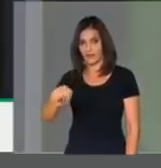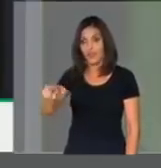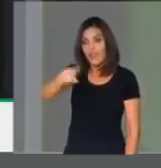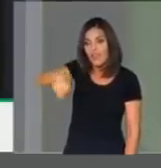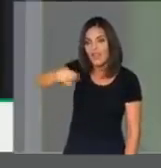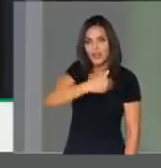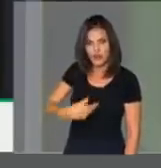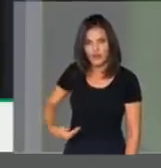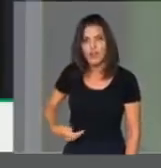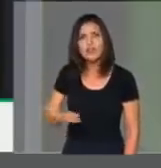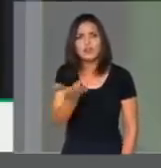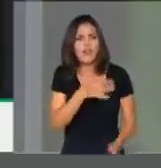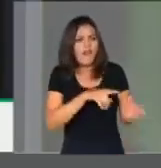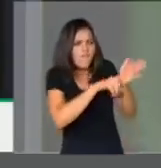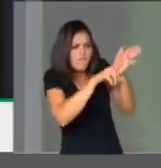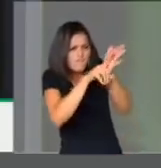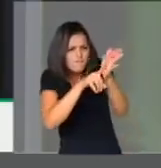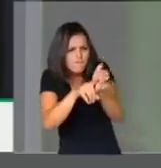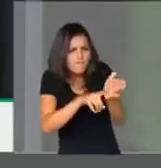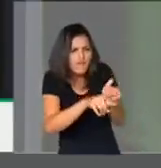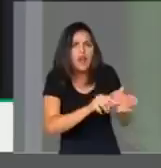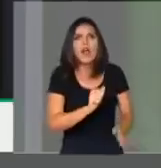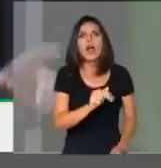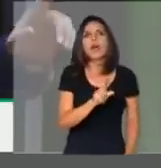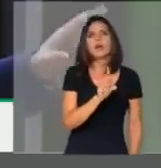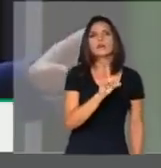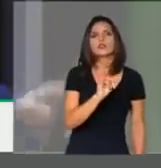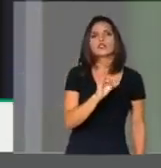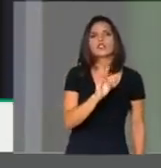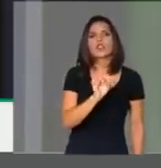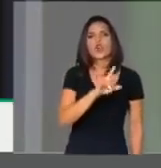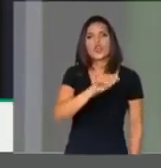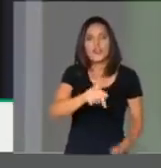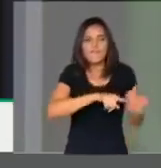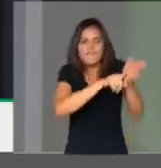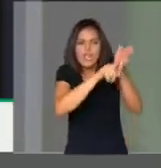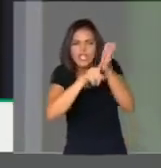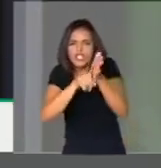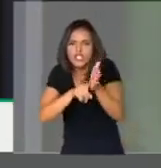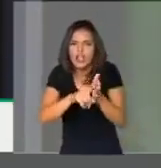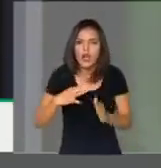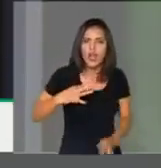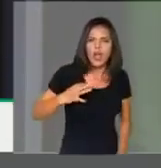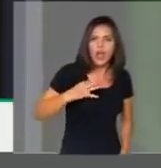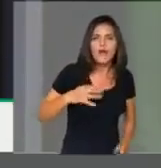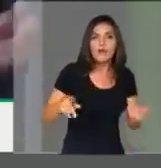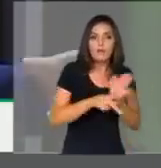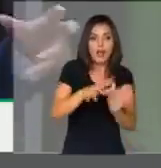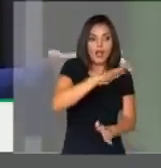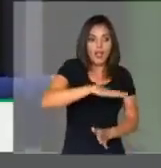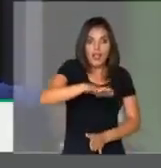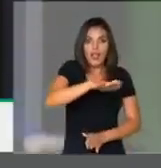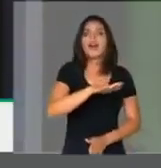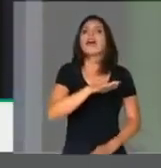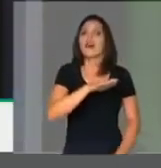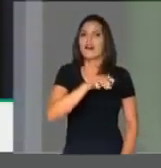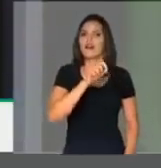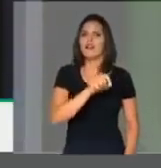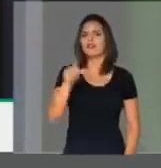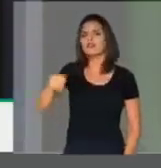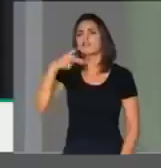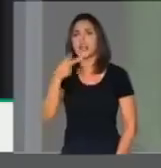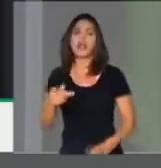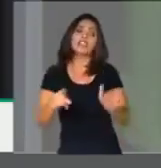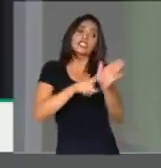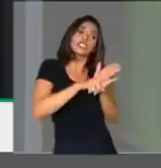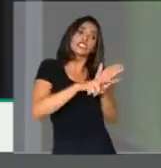auditoria independente da Seguridade Social brasileira. Isso eles não topam. Eles querem dizer que o déficit existe,